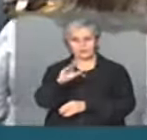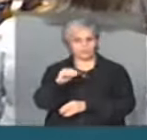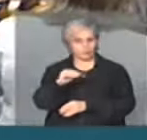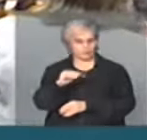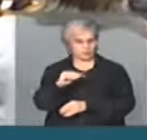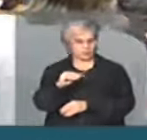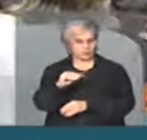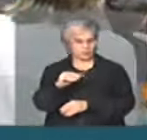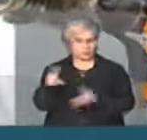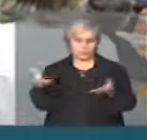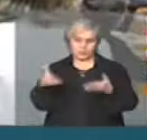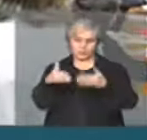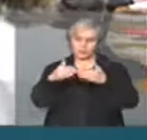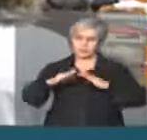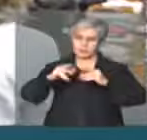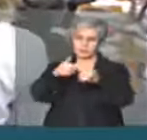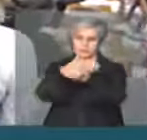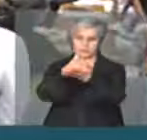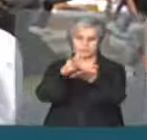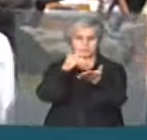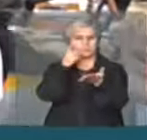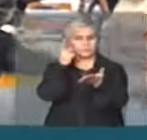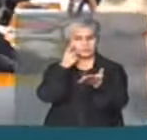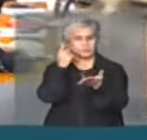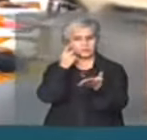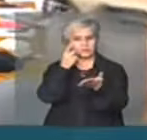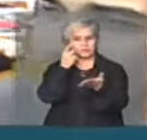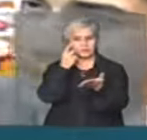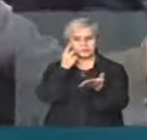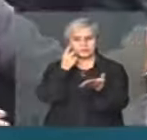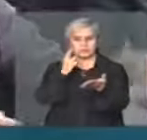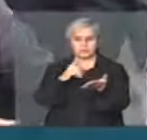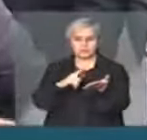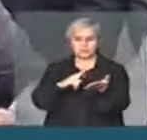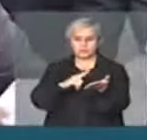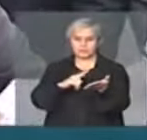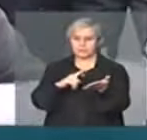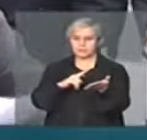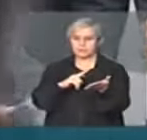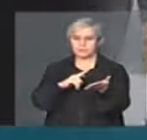a compreensão dos deputados, nós temos ainda... Everton!